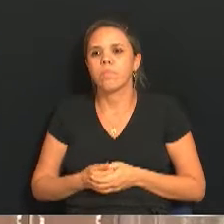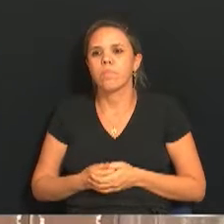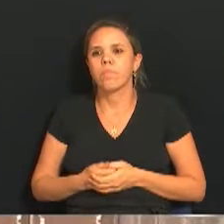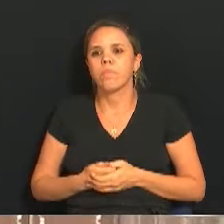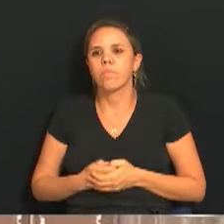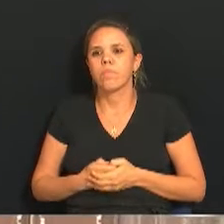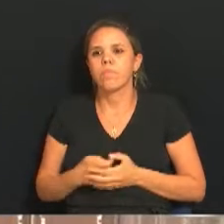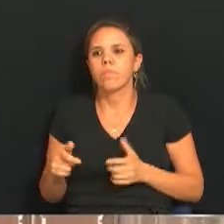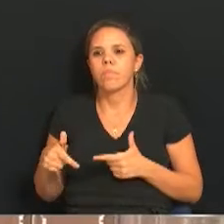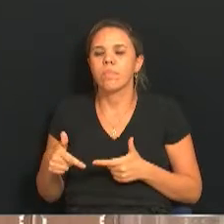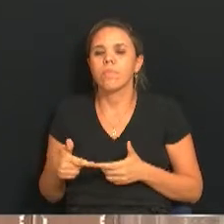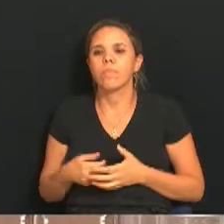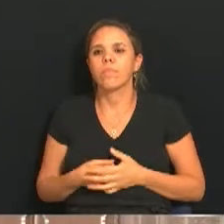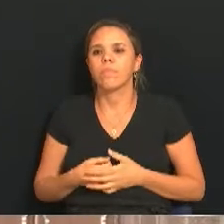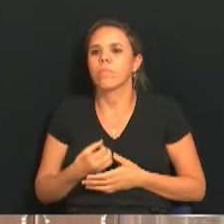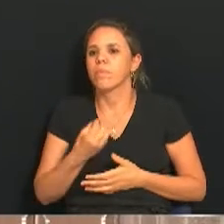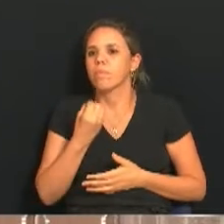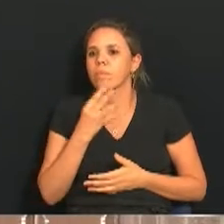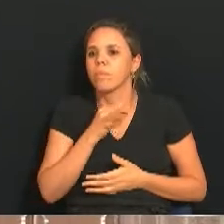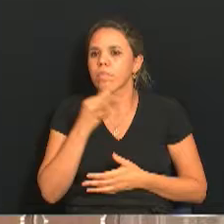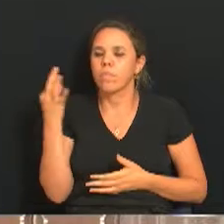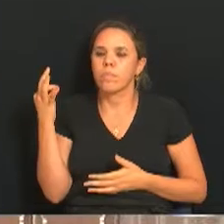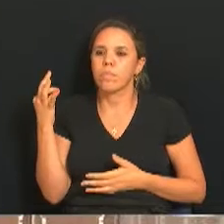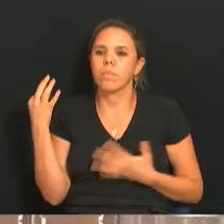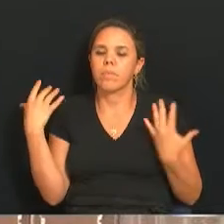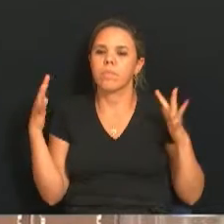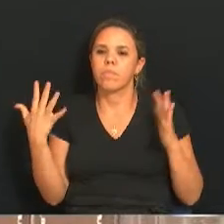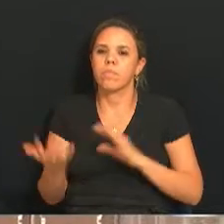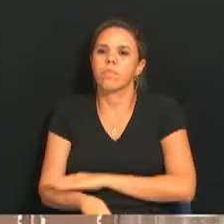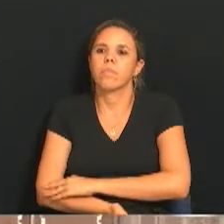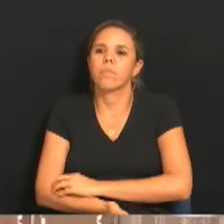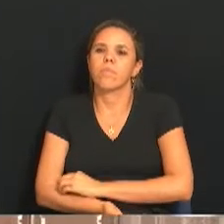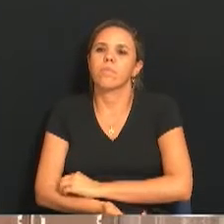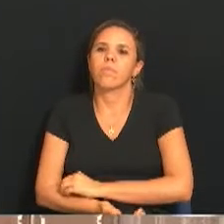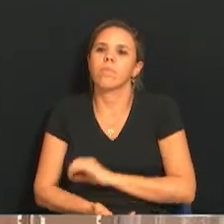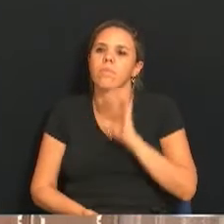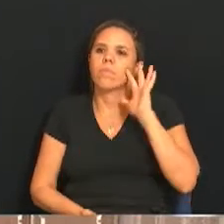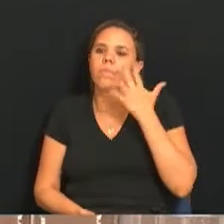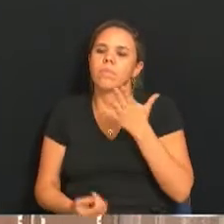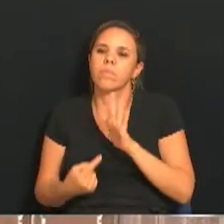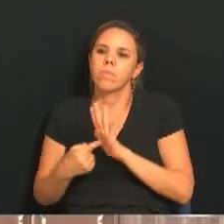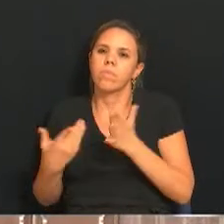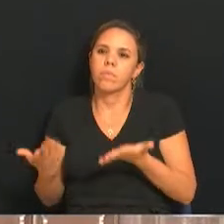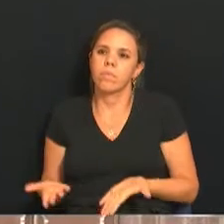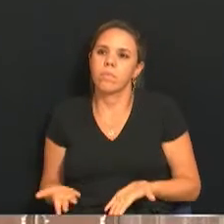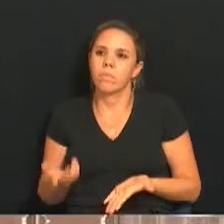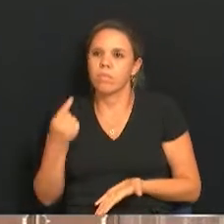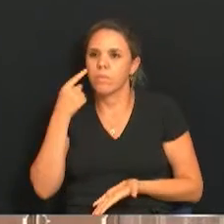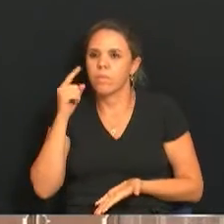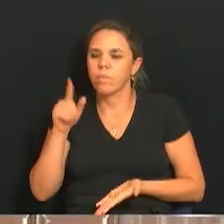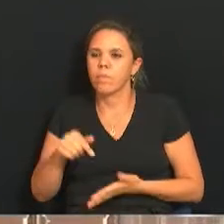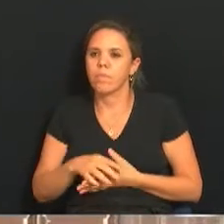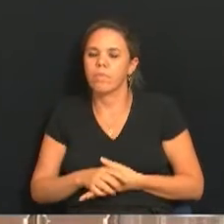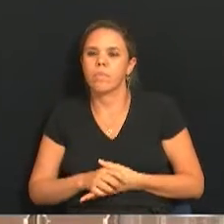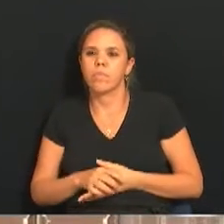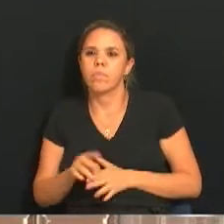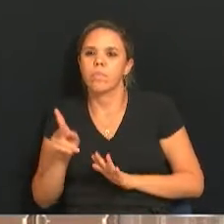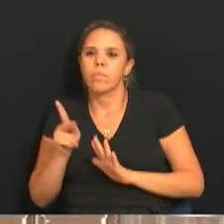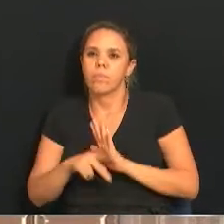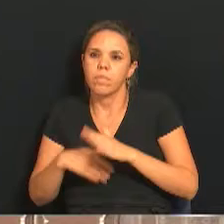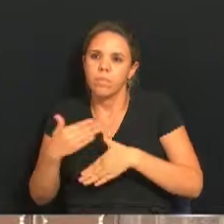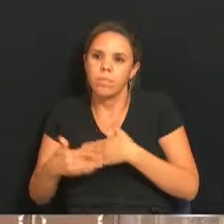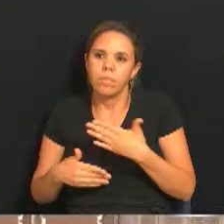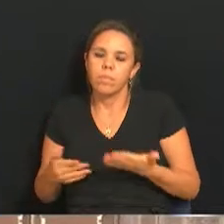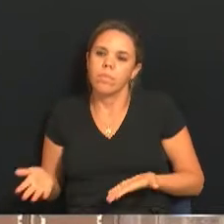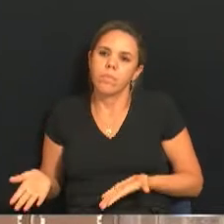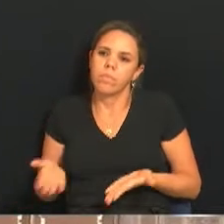trabalho muito bom, que eu aplaudo esse trabalho pelos resultados que vem apresentando e pelo que a gente tem visto. O projeto vem com a gente,